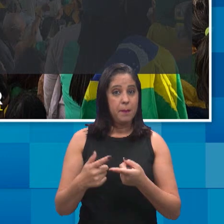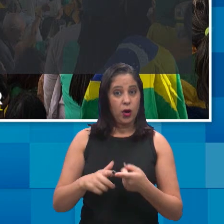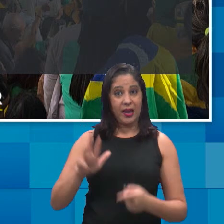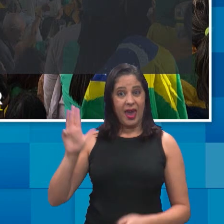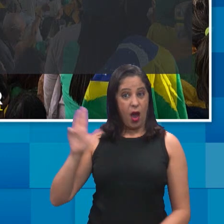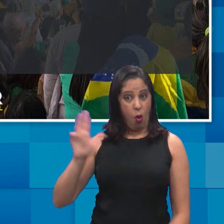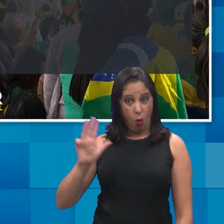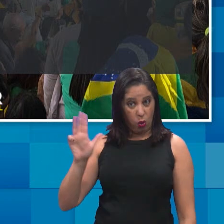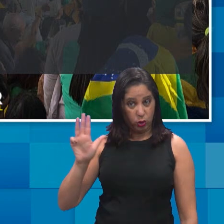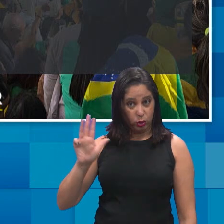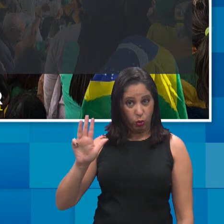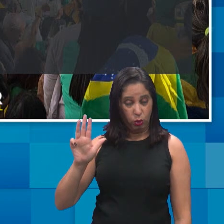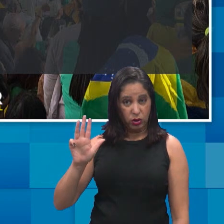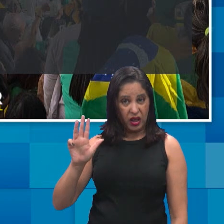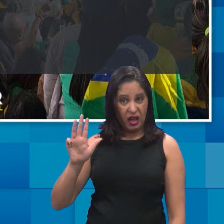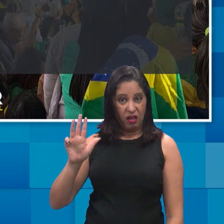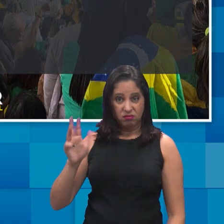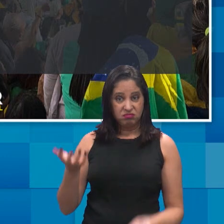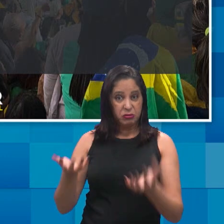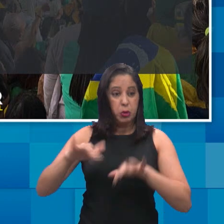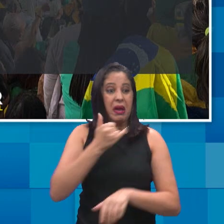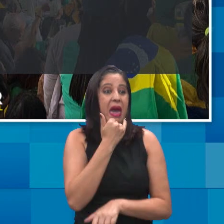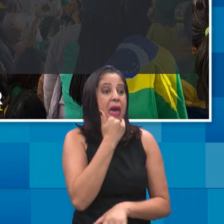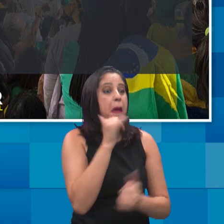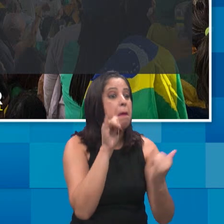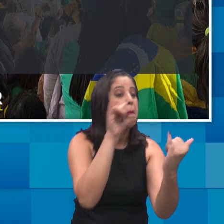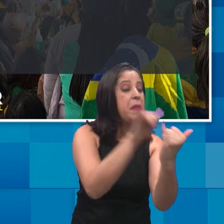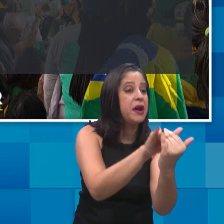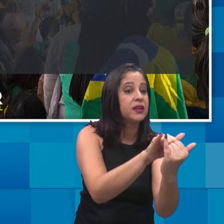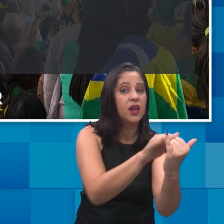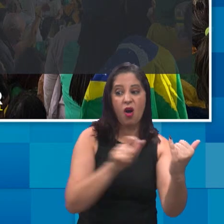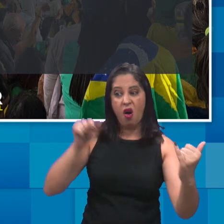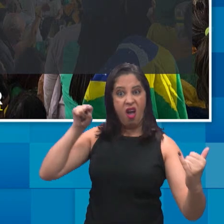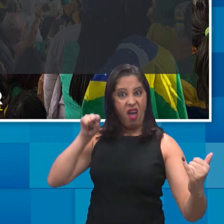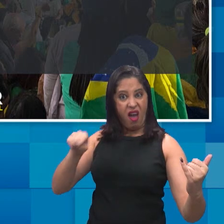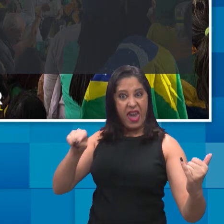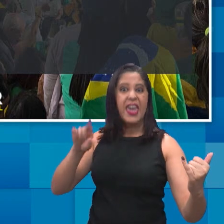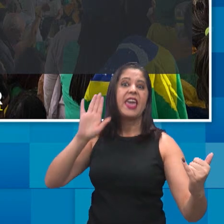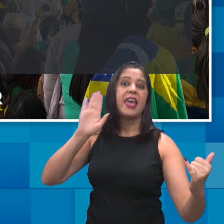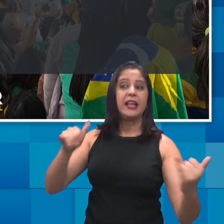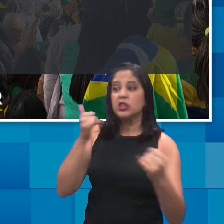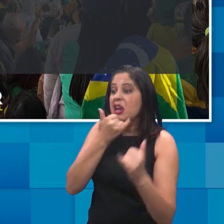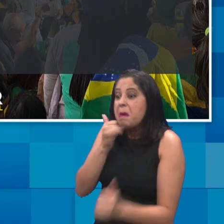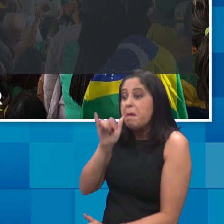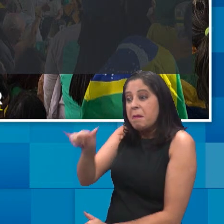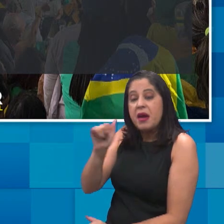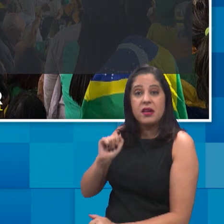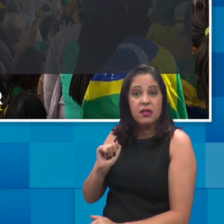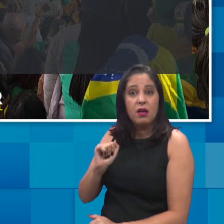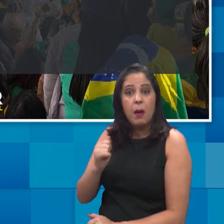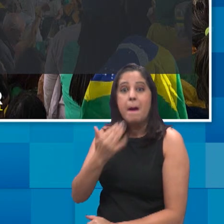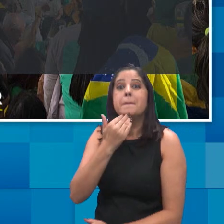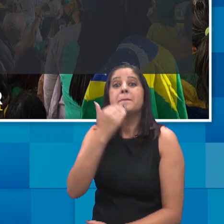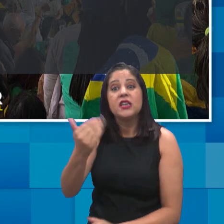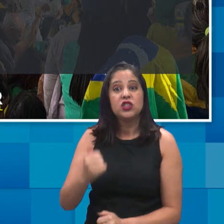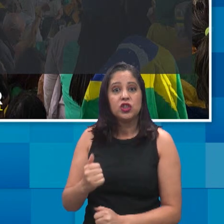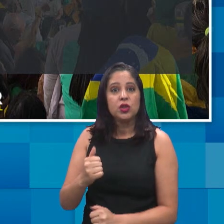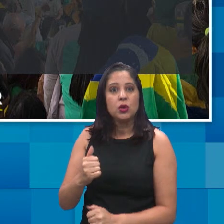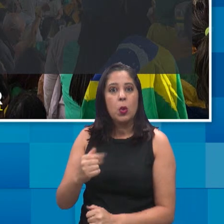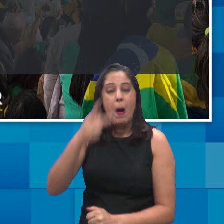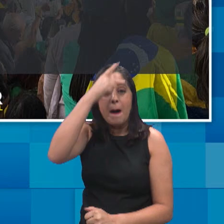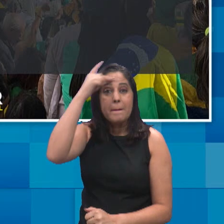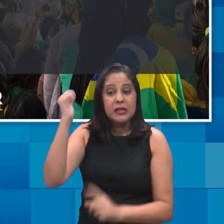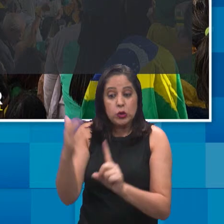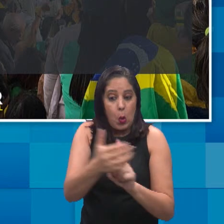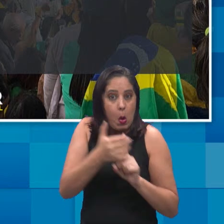anistia para os brasileiros foi o primeiro a pedir anistia no passado para sequestradores, para os que